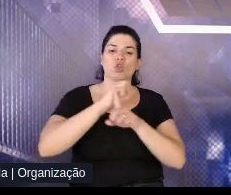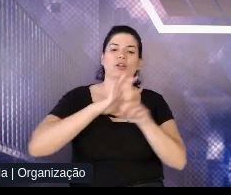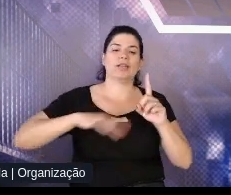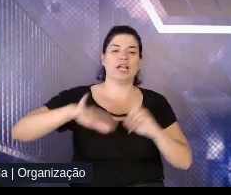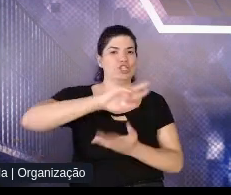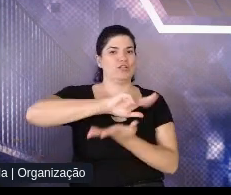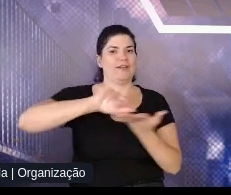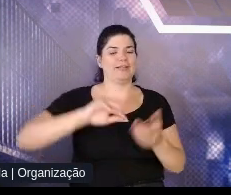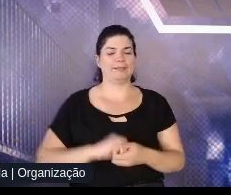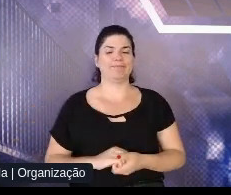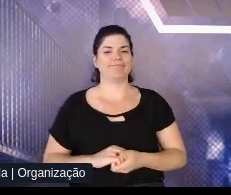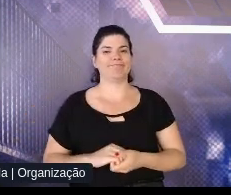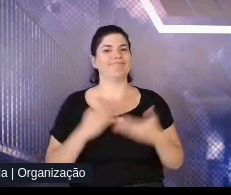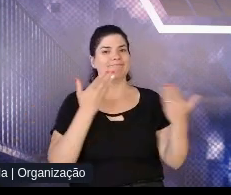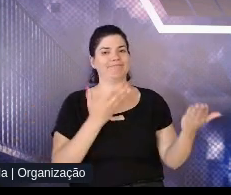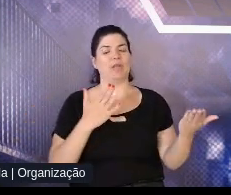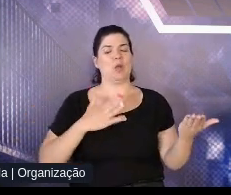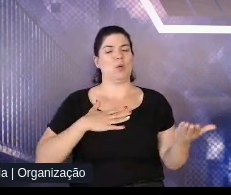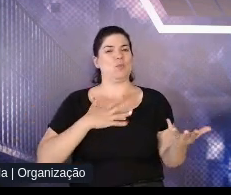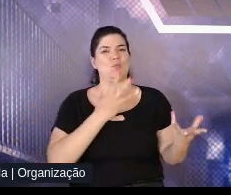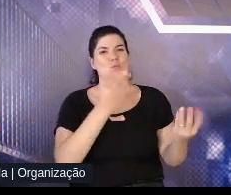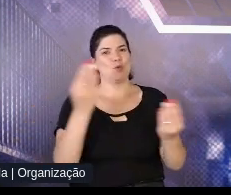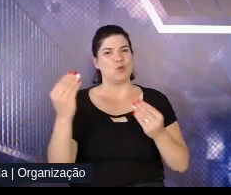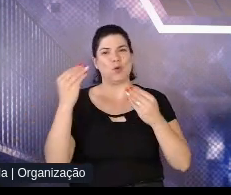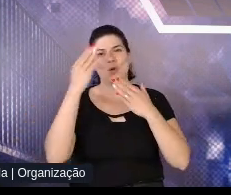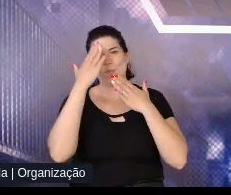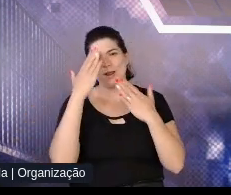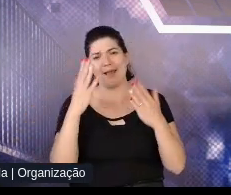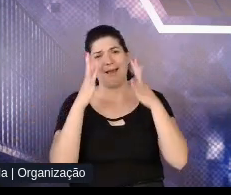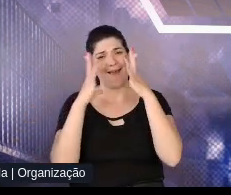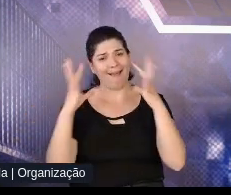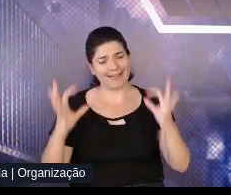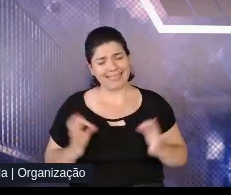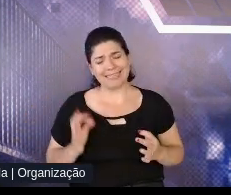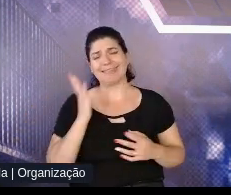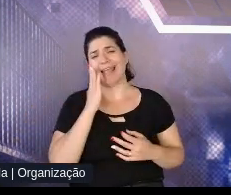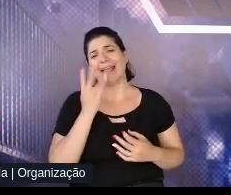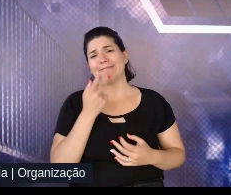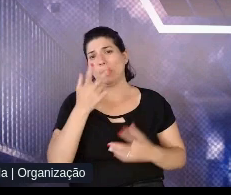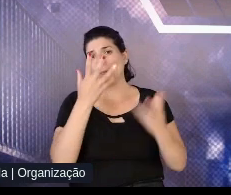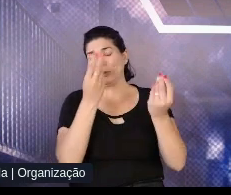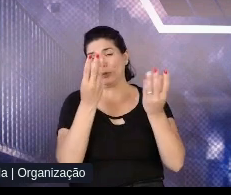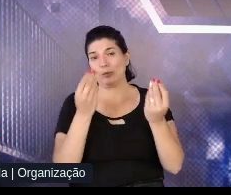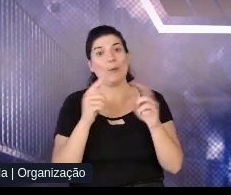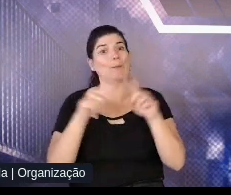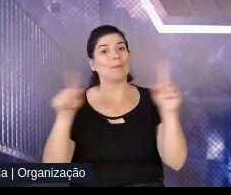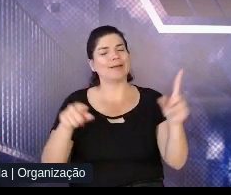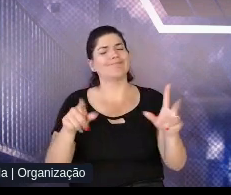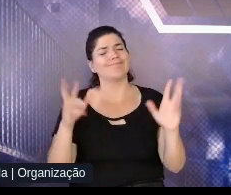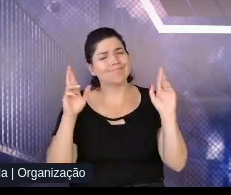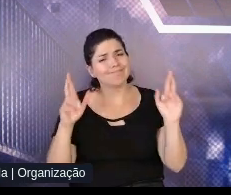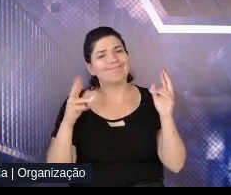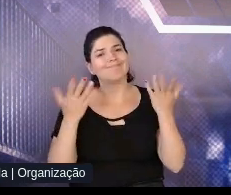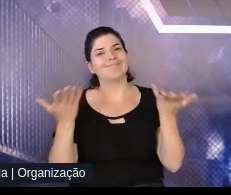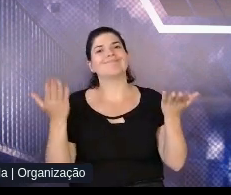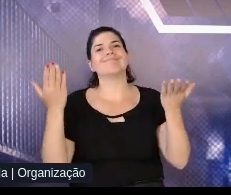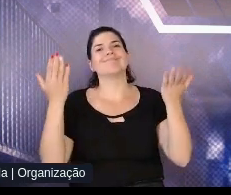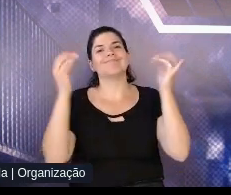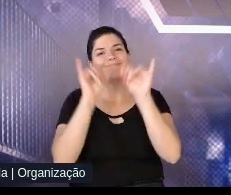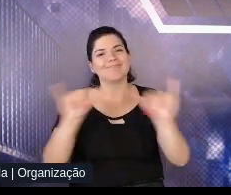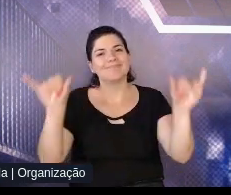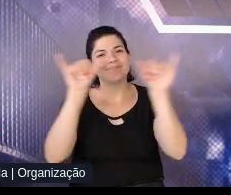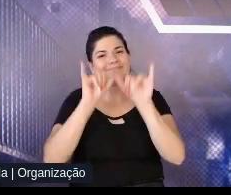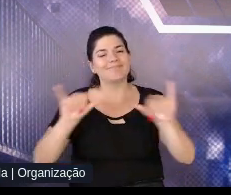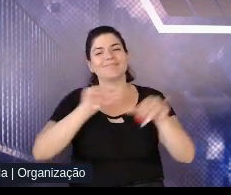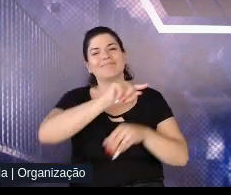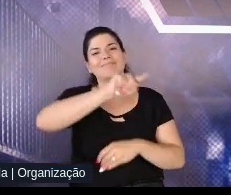deixo, né, o meu muito obrigado por vocês terem me escutado. Eu sei que eu falo muito, mas eu espero muito que a mensagem tenha sido passada e